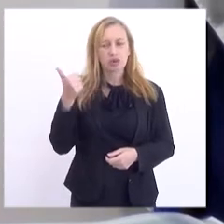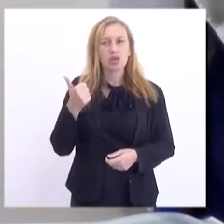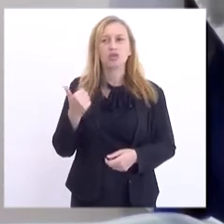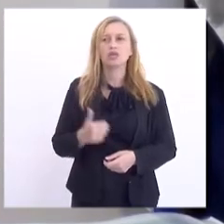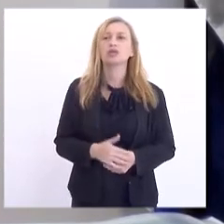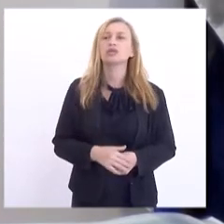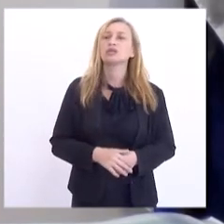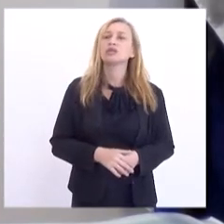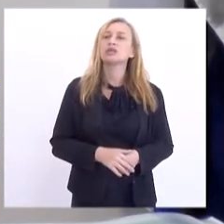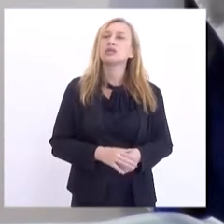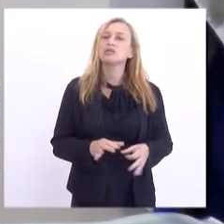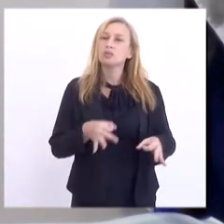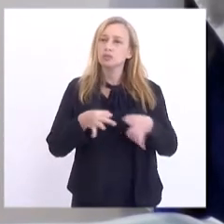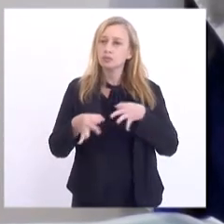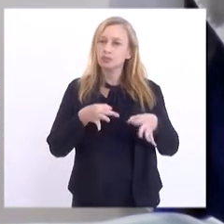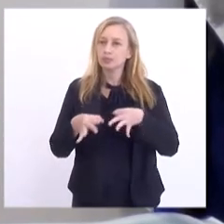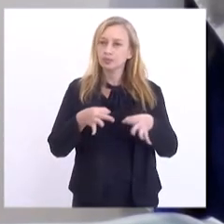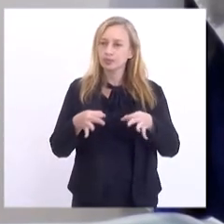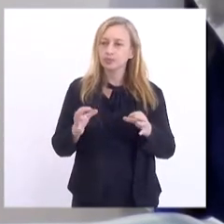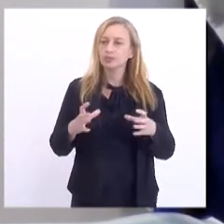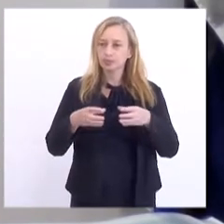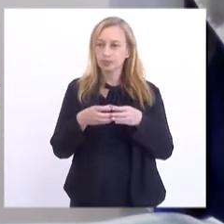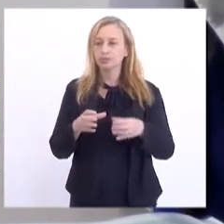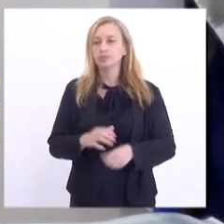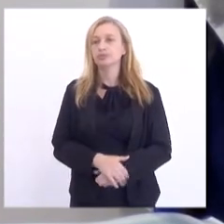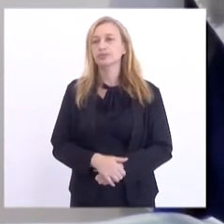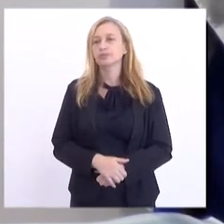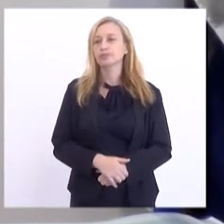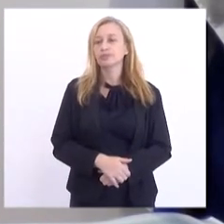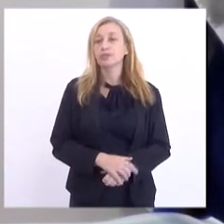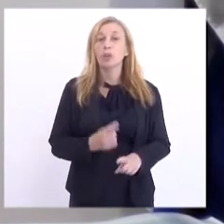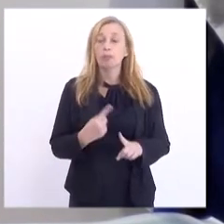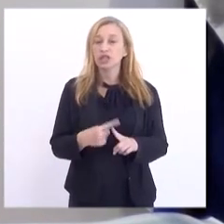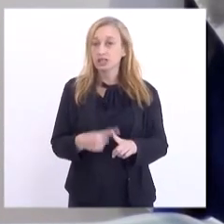para ter a sua organização de pessoal porque